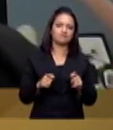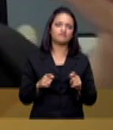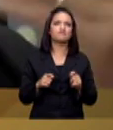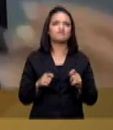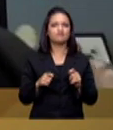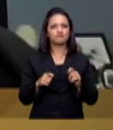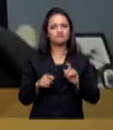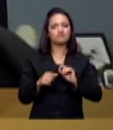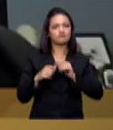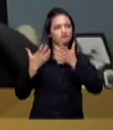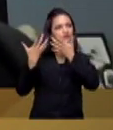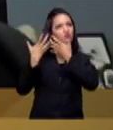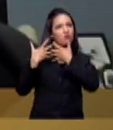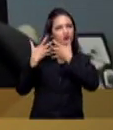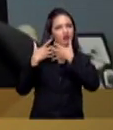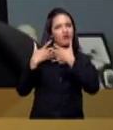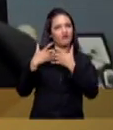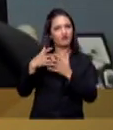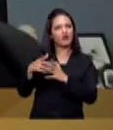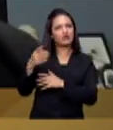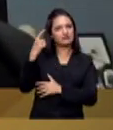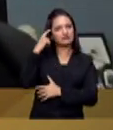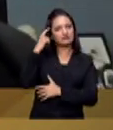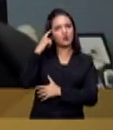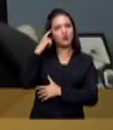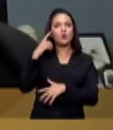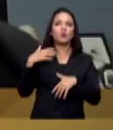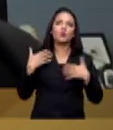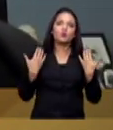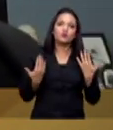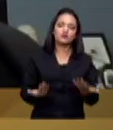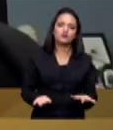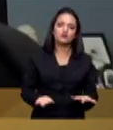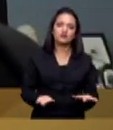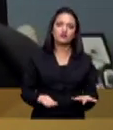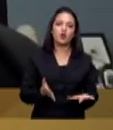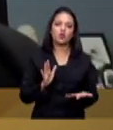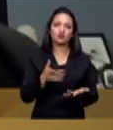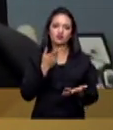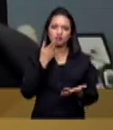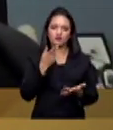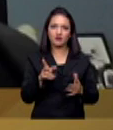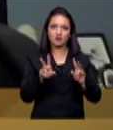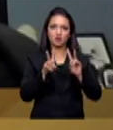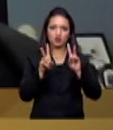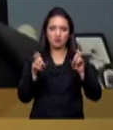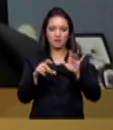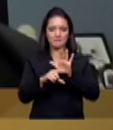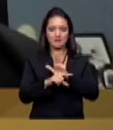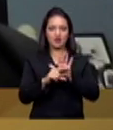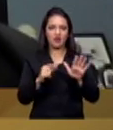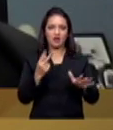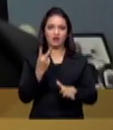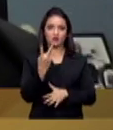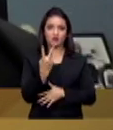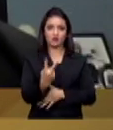reflexão. Eu tinha até feito, em relação ao parágrafo 2º do